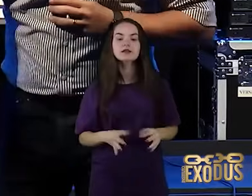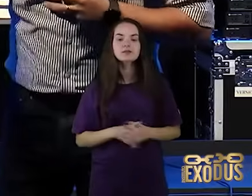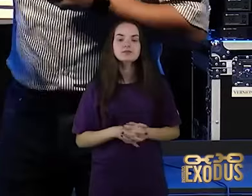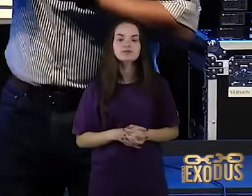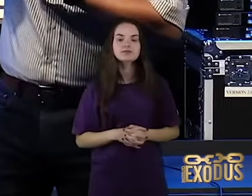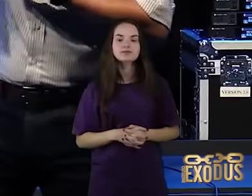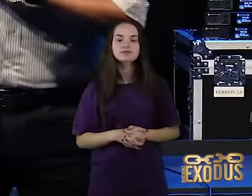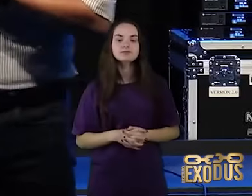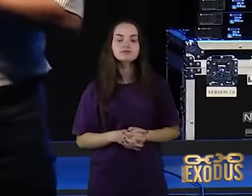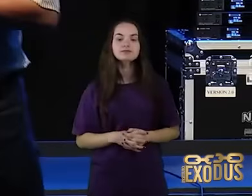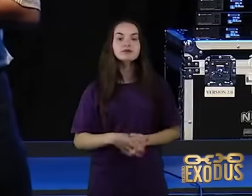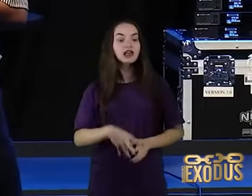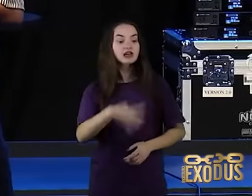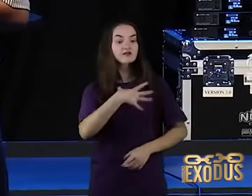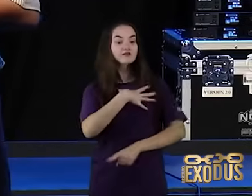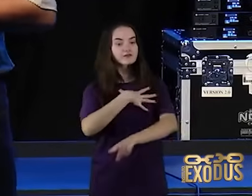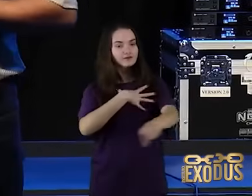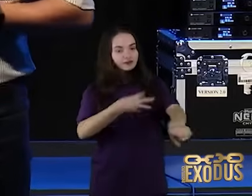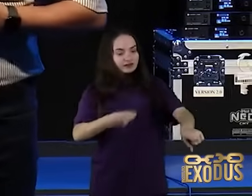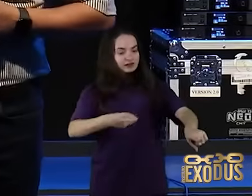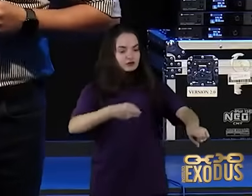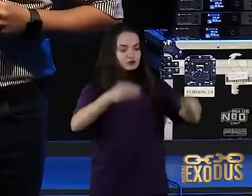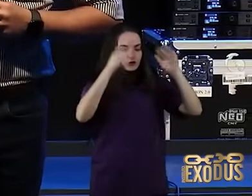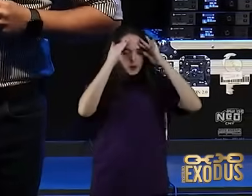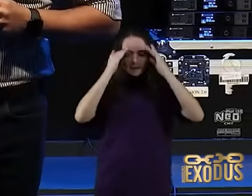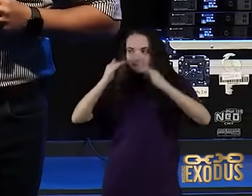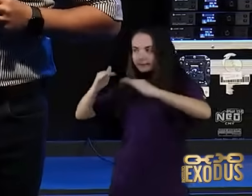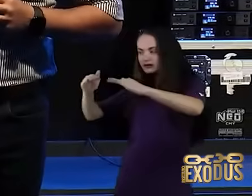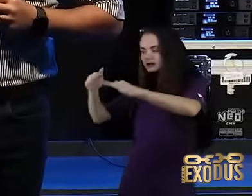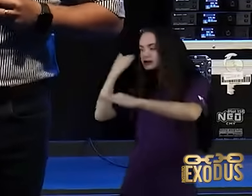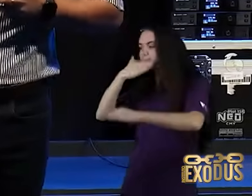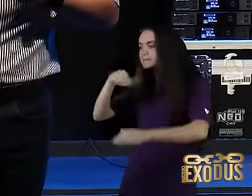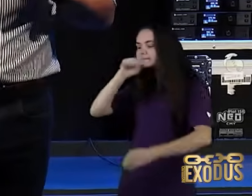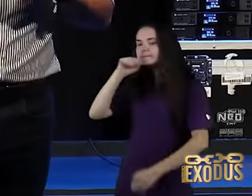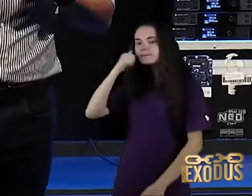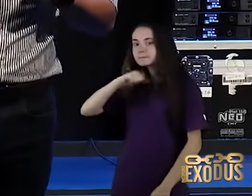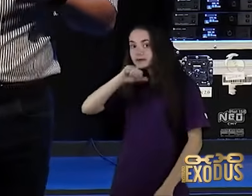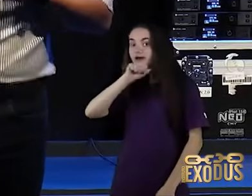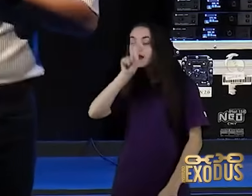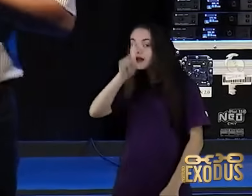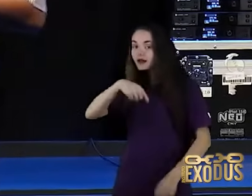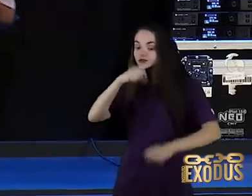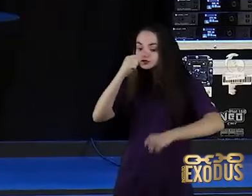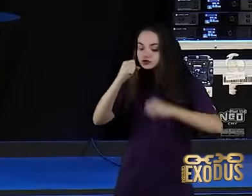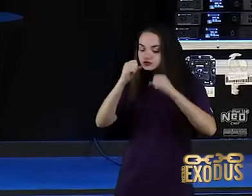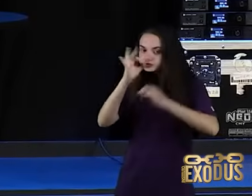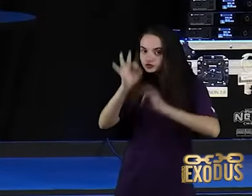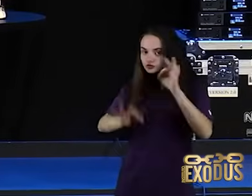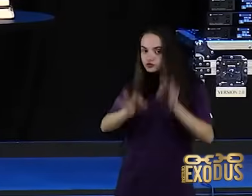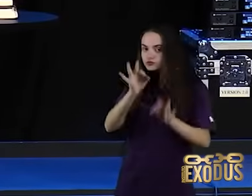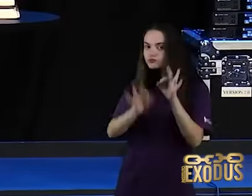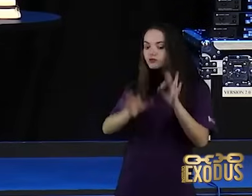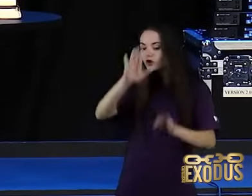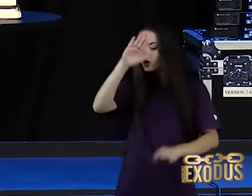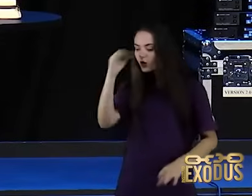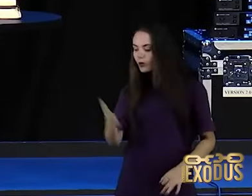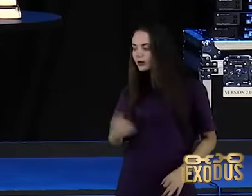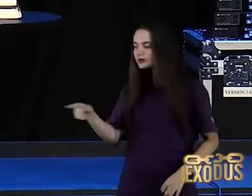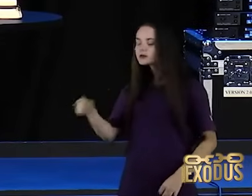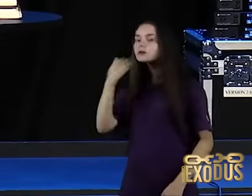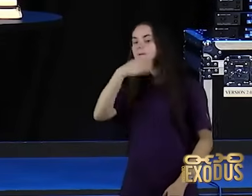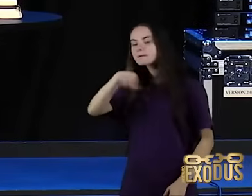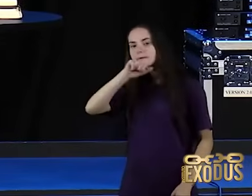obedeça seus pais no senhor pois isso é justo honra teu pai e